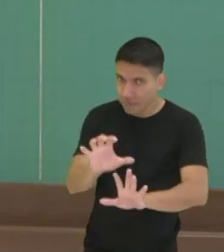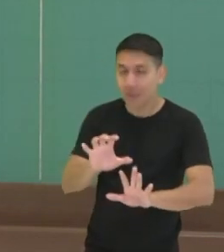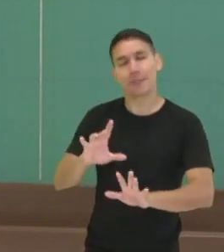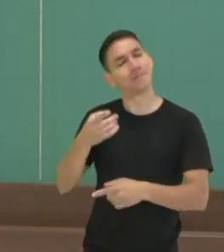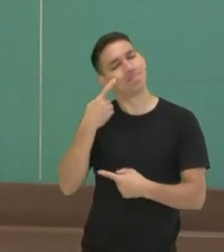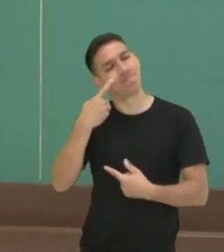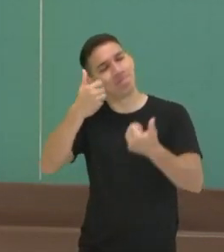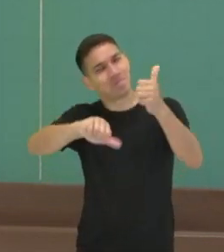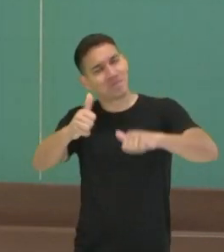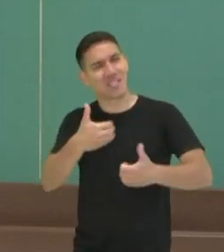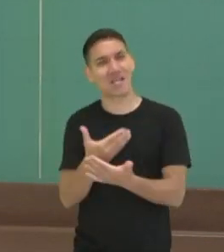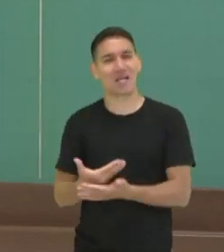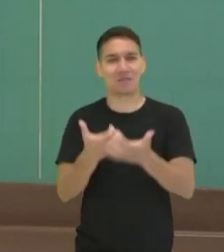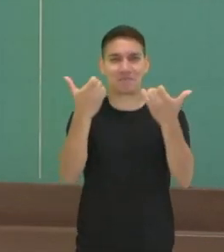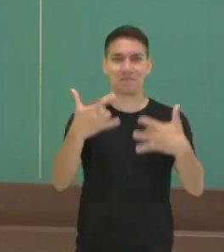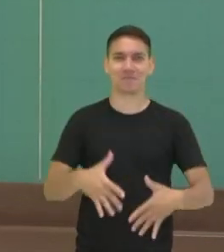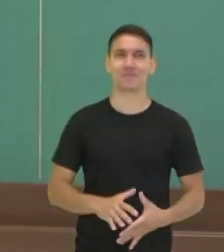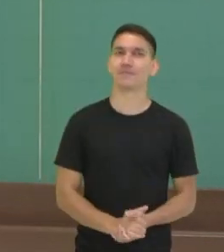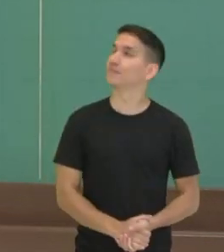vai nos responder.